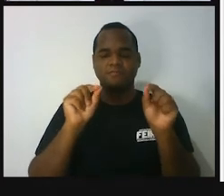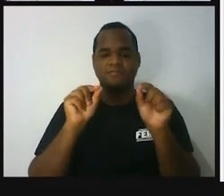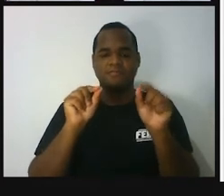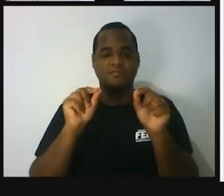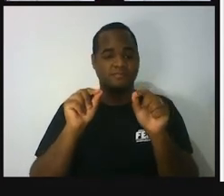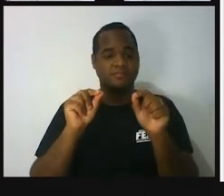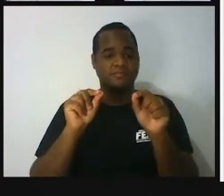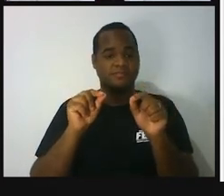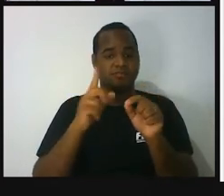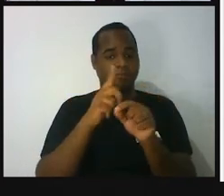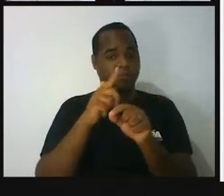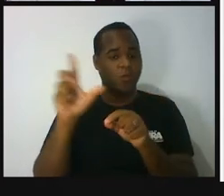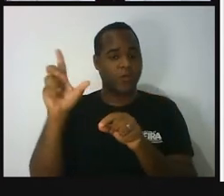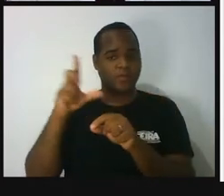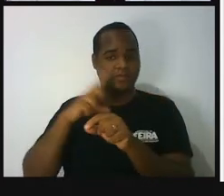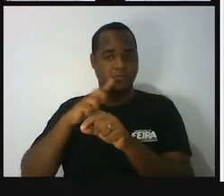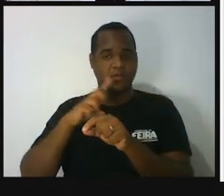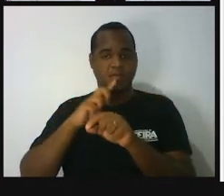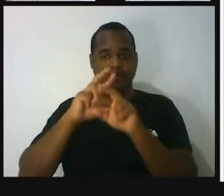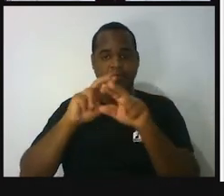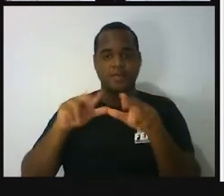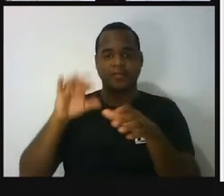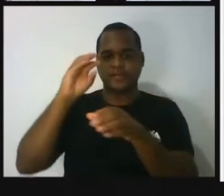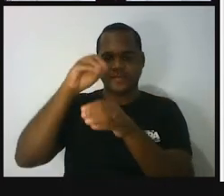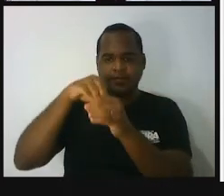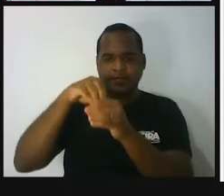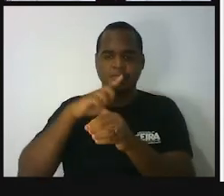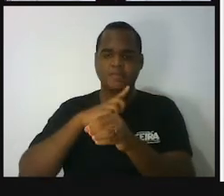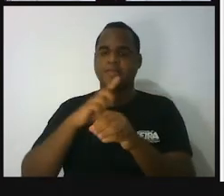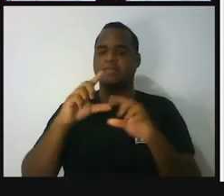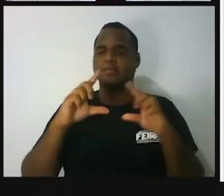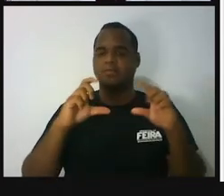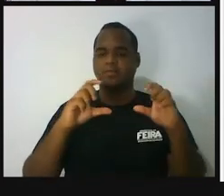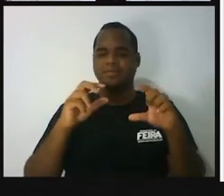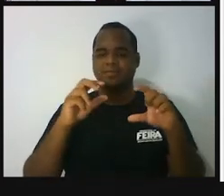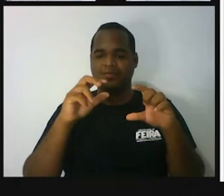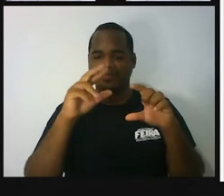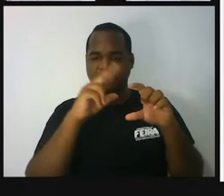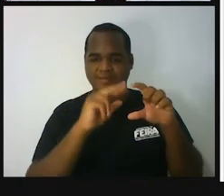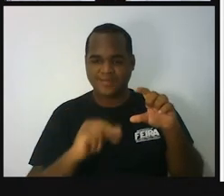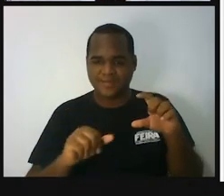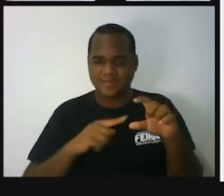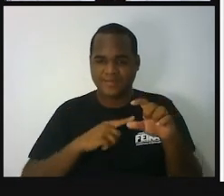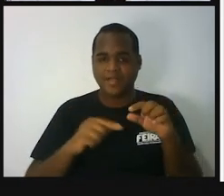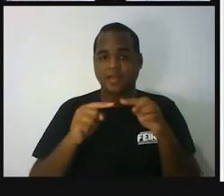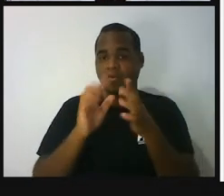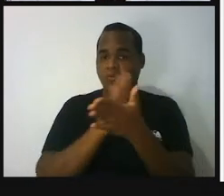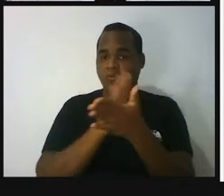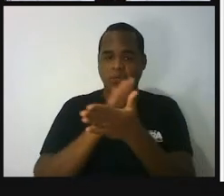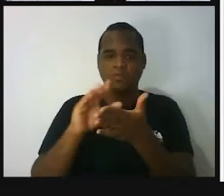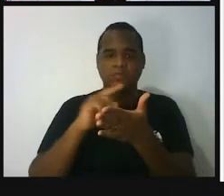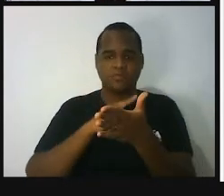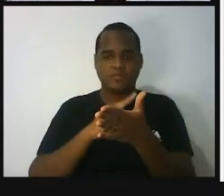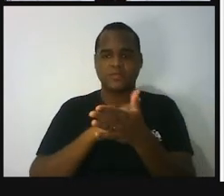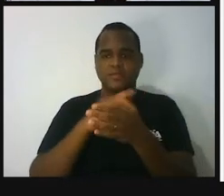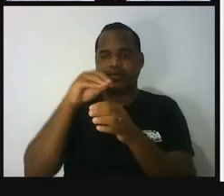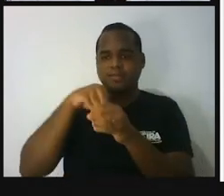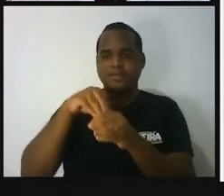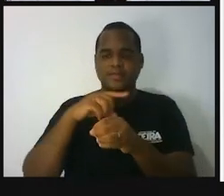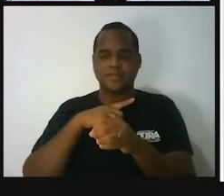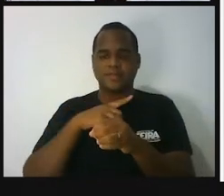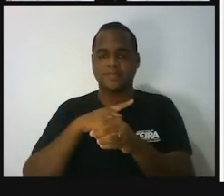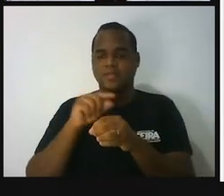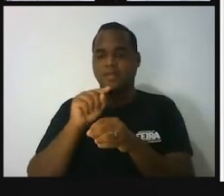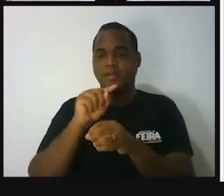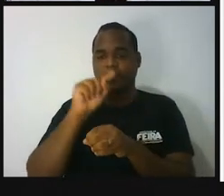os ângulos de dentro dessa figura. Os ângulos, como eu falei, são essas aberturazinhas aqui dentro da figura. Ó. Então, a gente consegue